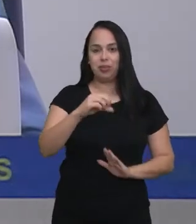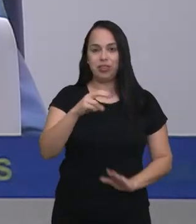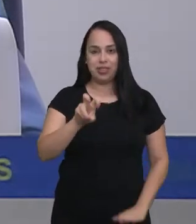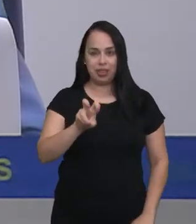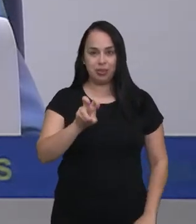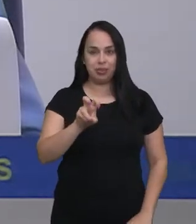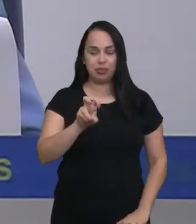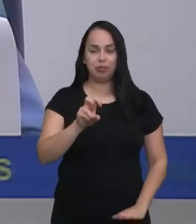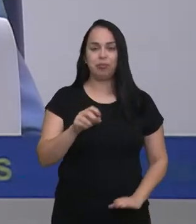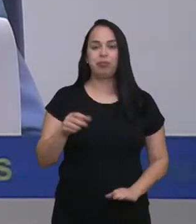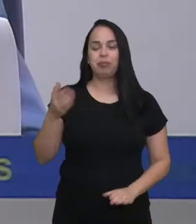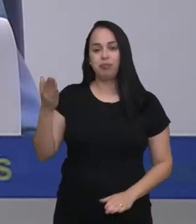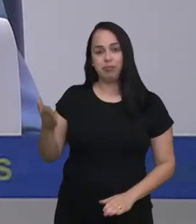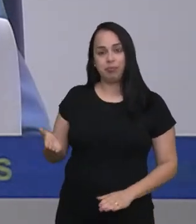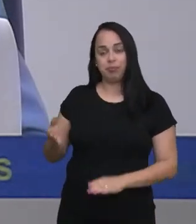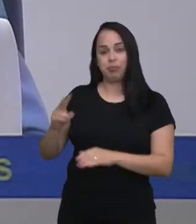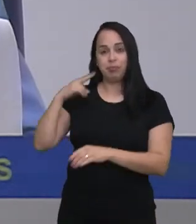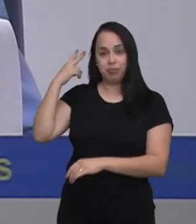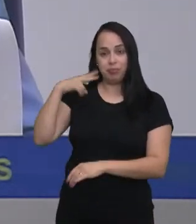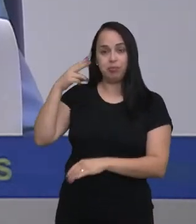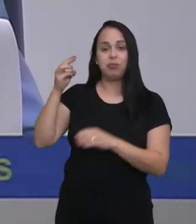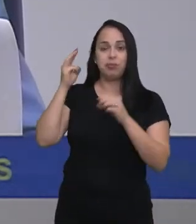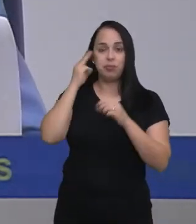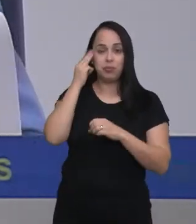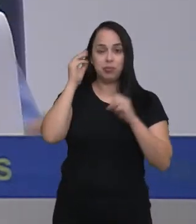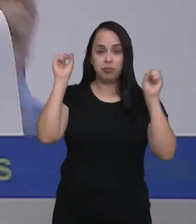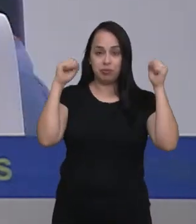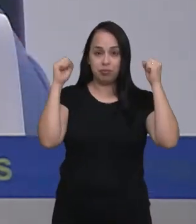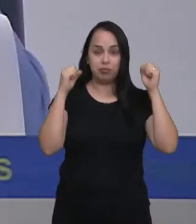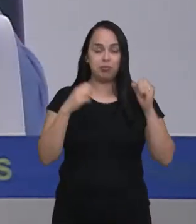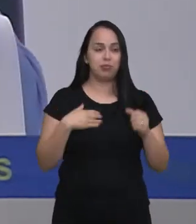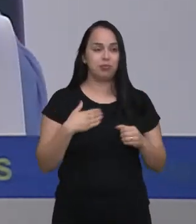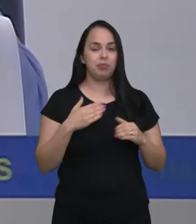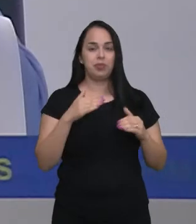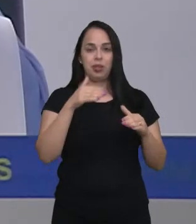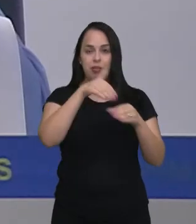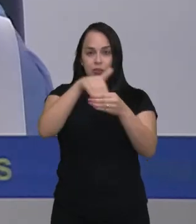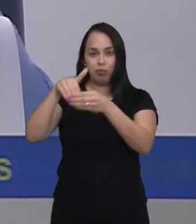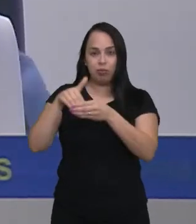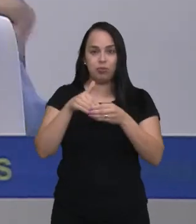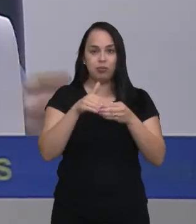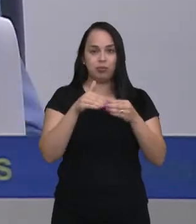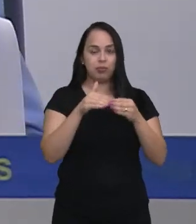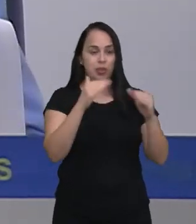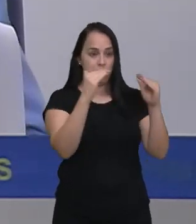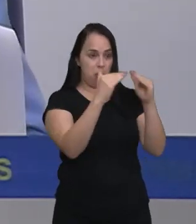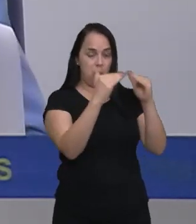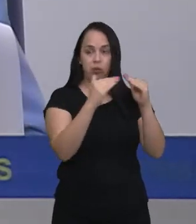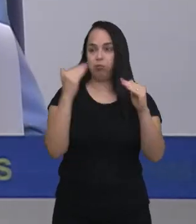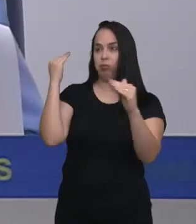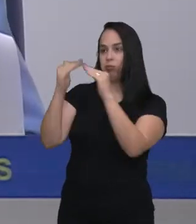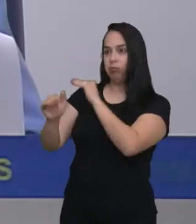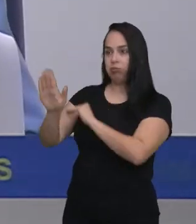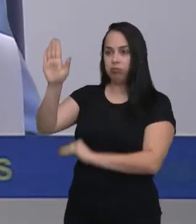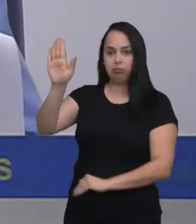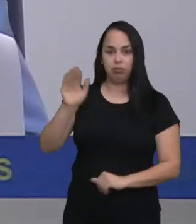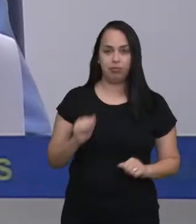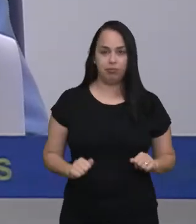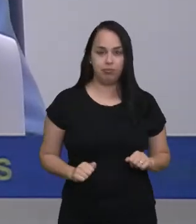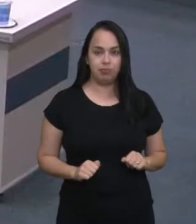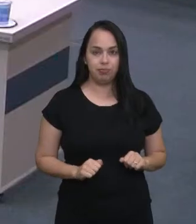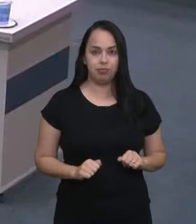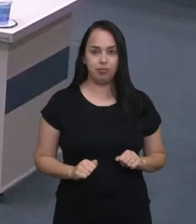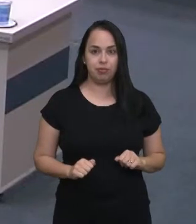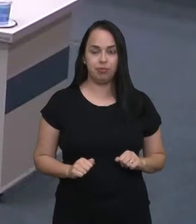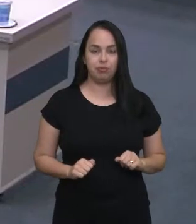195-2021, de autoria do vereador Marcão da Academia. Em votação, o processo. Vereadores favoráveis permaneçam como estão, os contrários se manifestem.